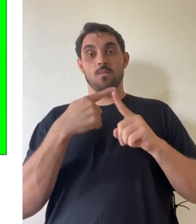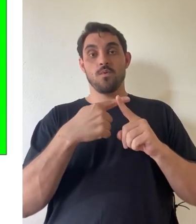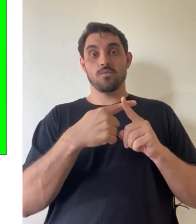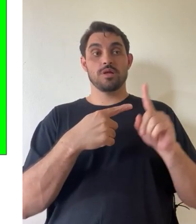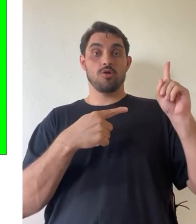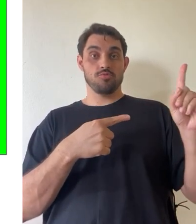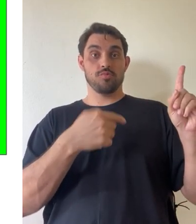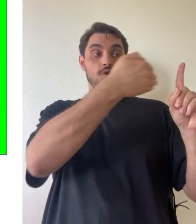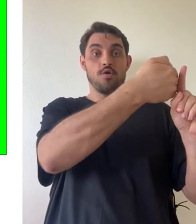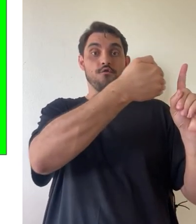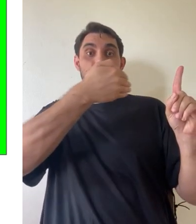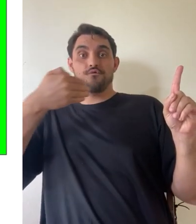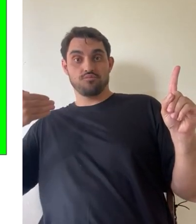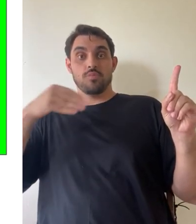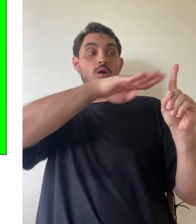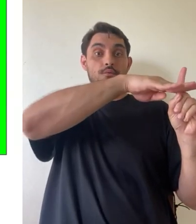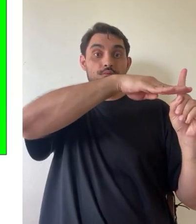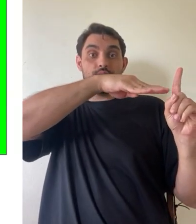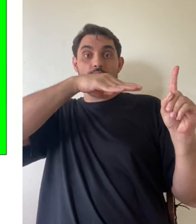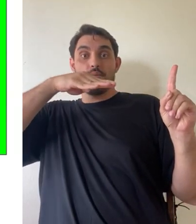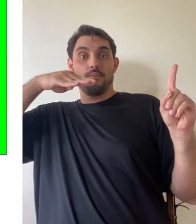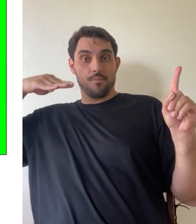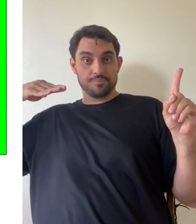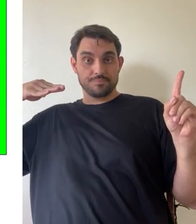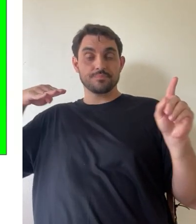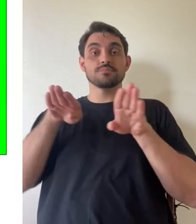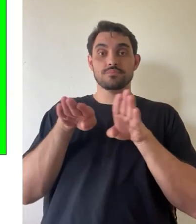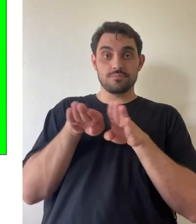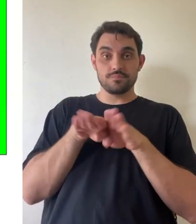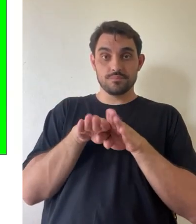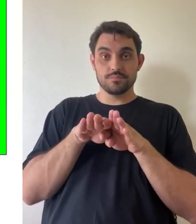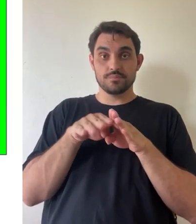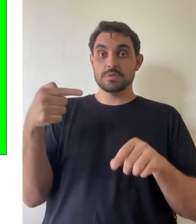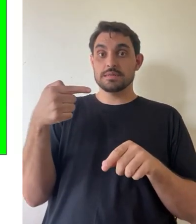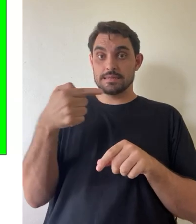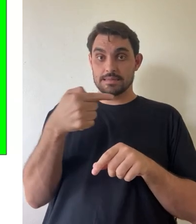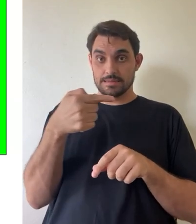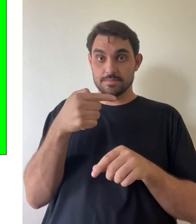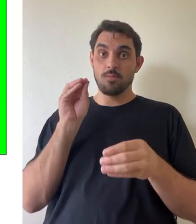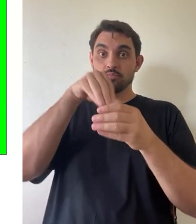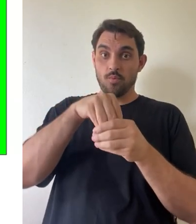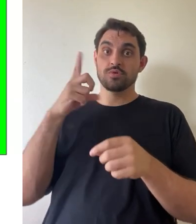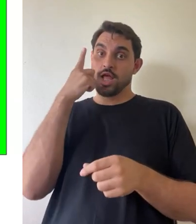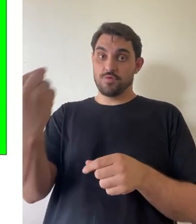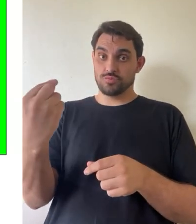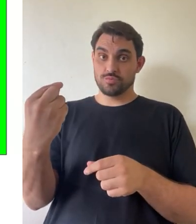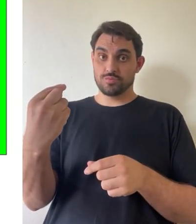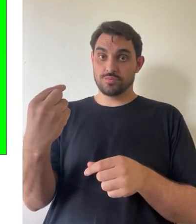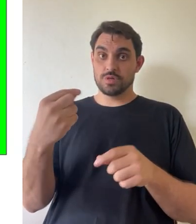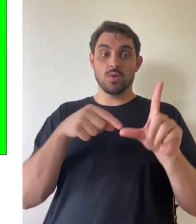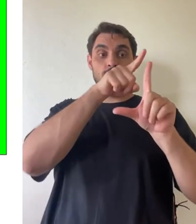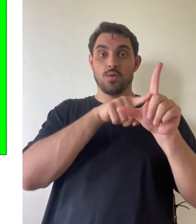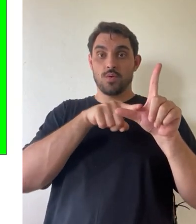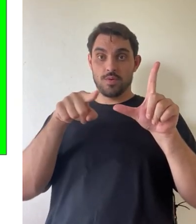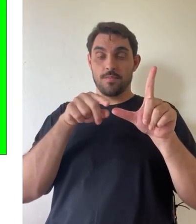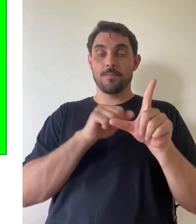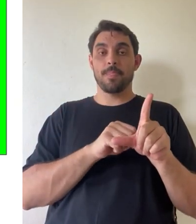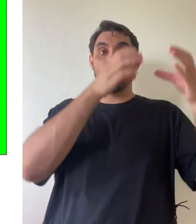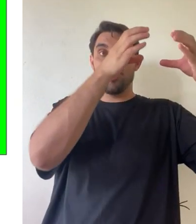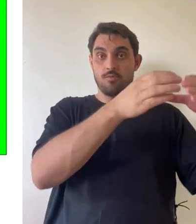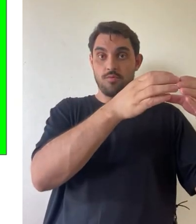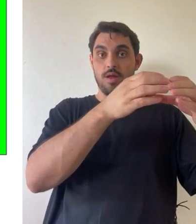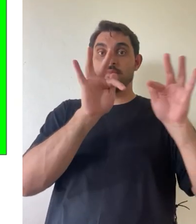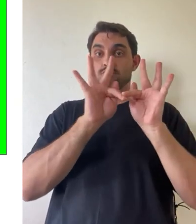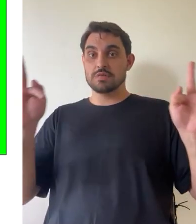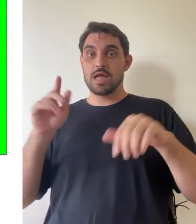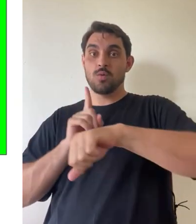esse movimento aqui na função horária, o que que vai acontecer? Ó? X, que é a função horária, posição final, é igual